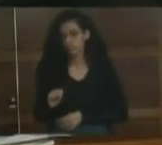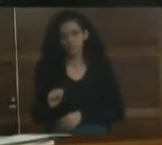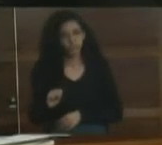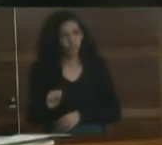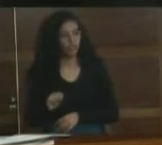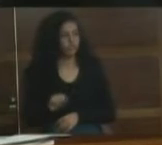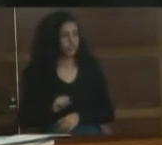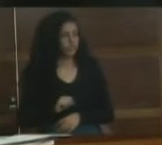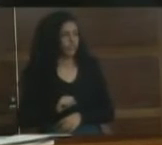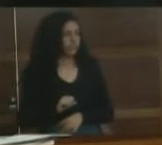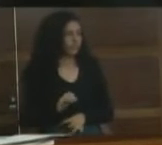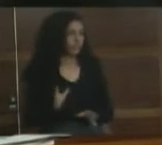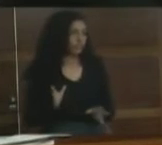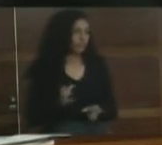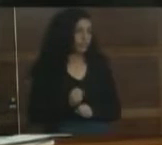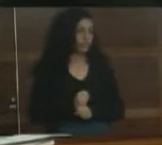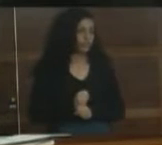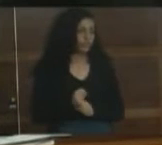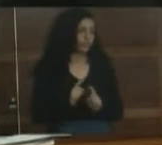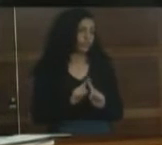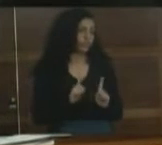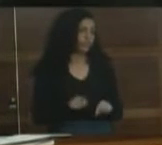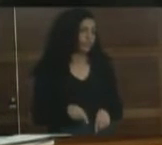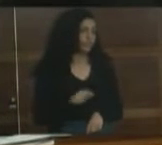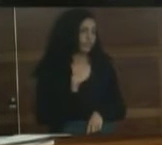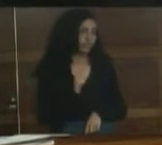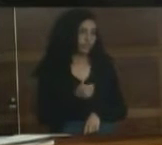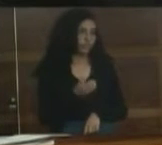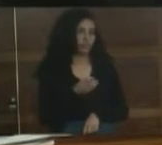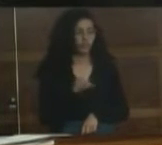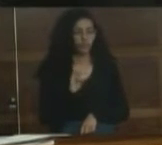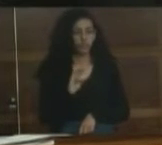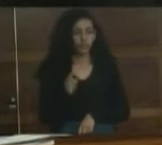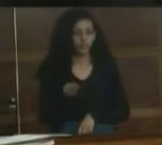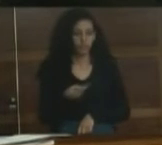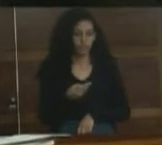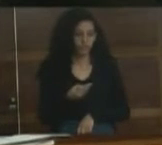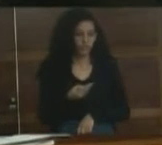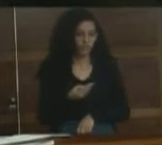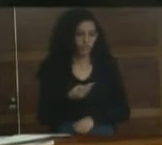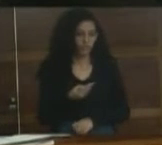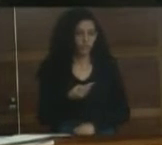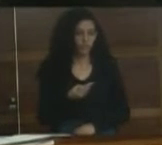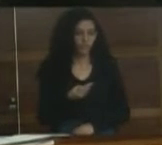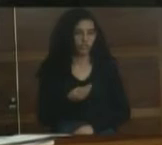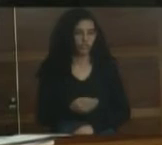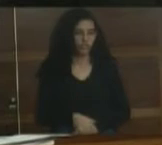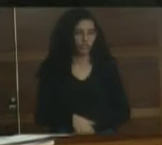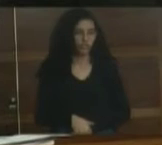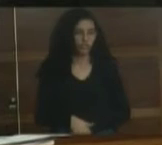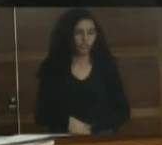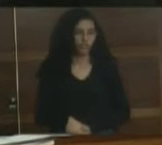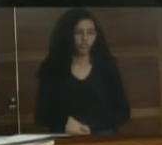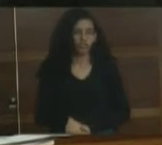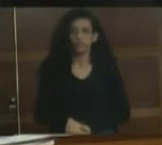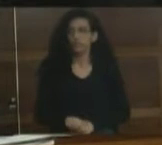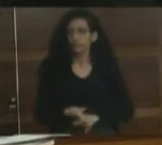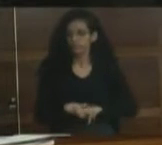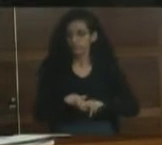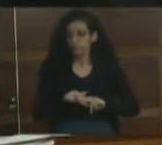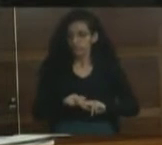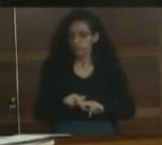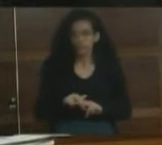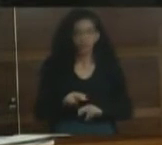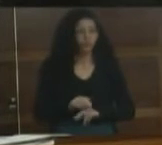praticamente é isso então dá só de folha que eu te falei são quase 9 milhões de reais então estudar o comprometimento